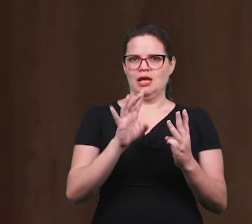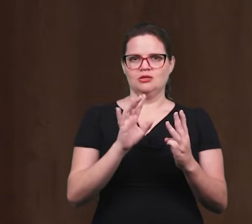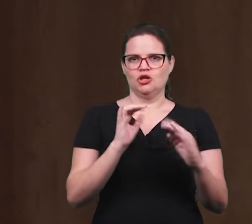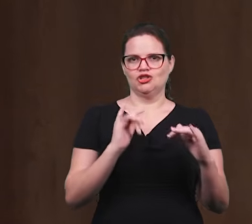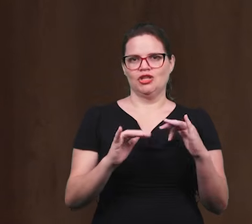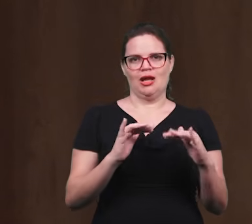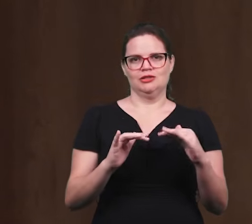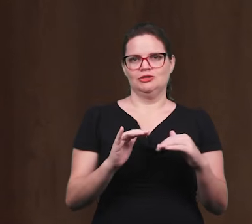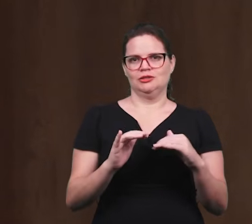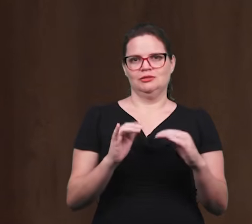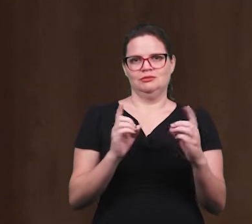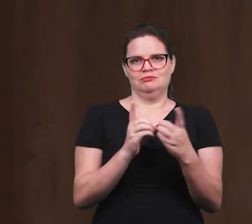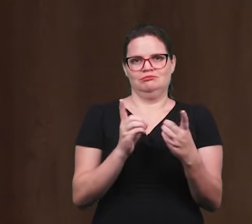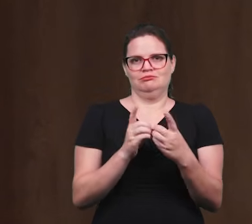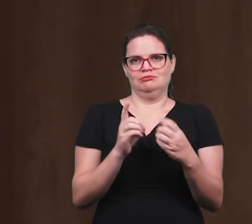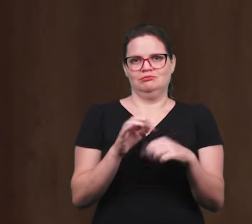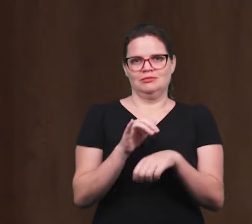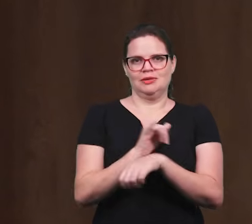só.